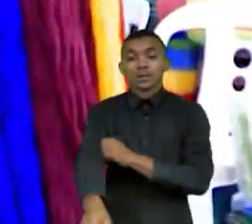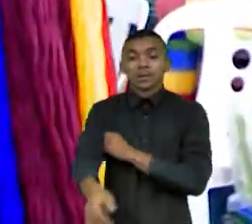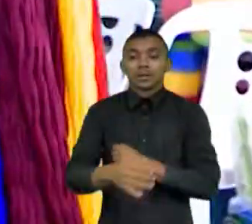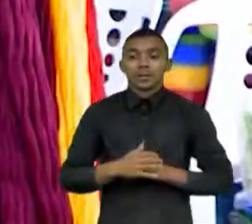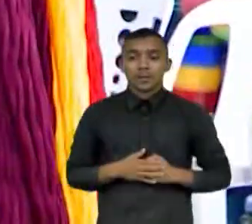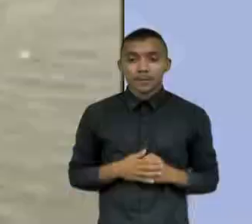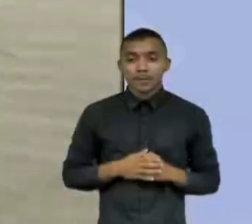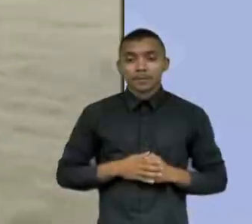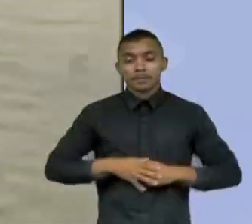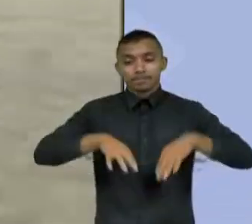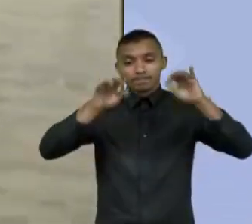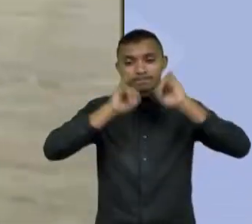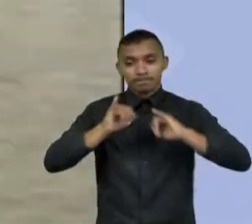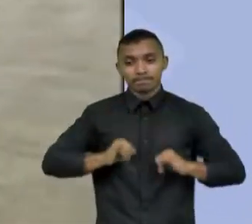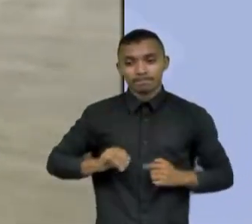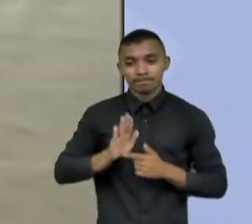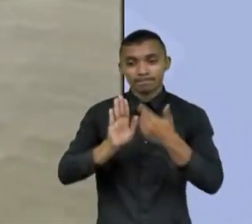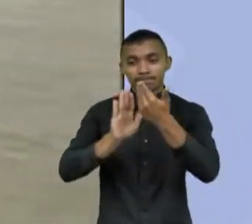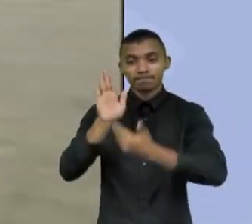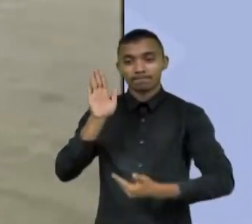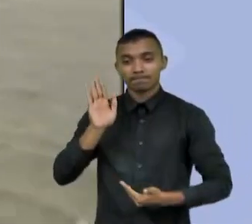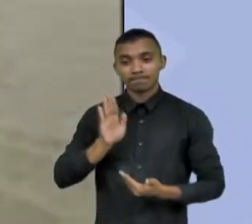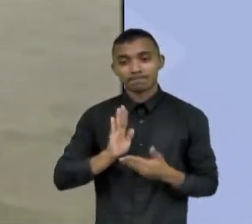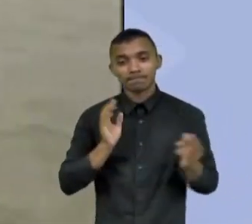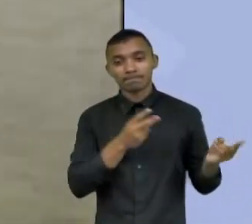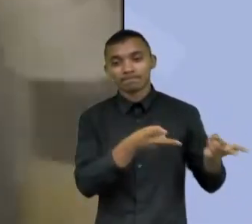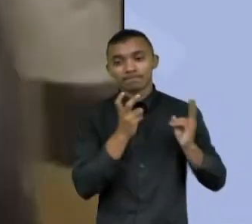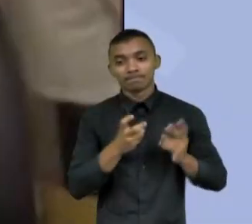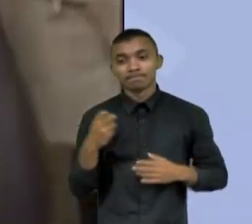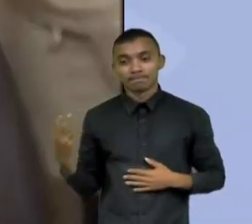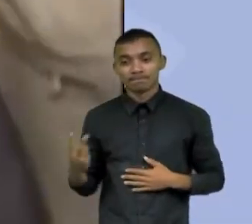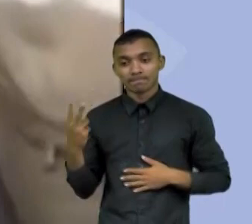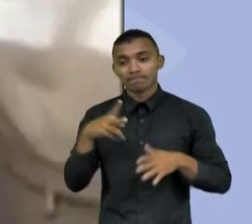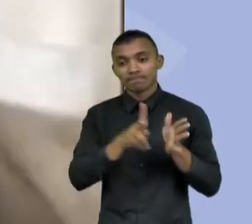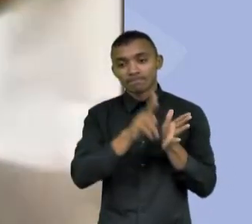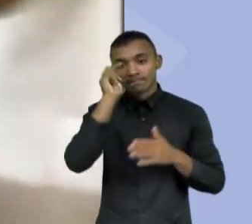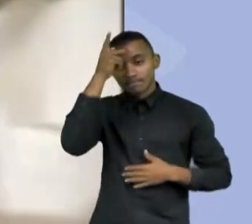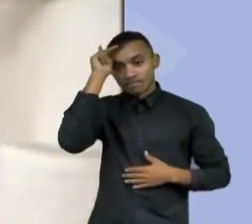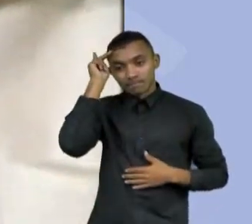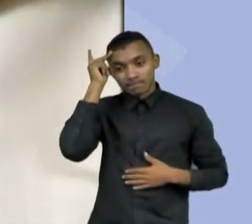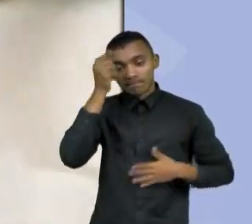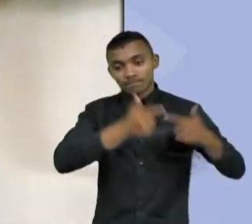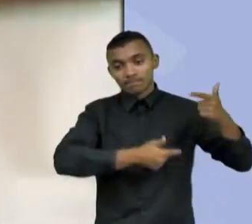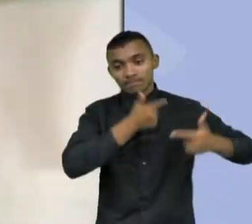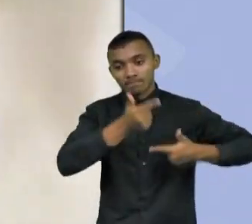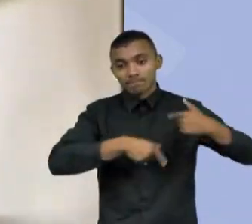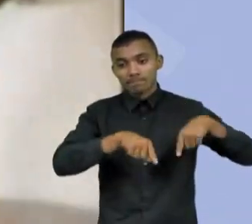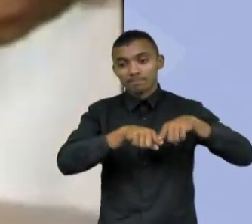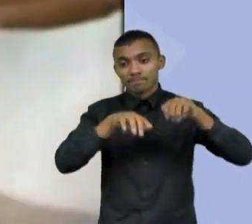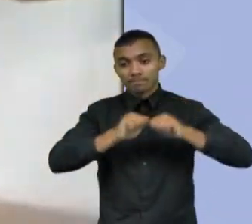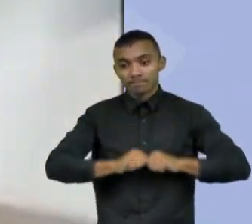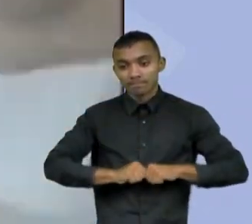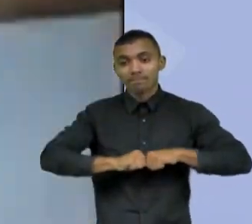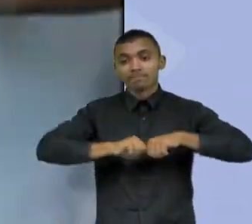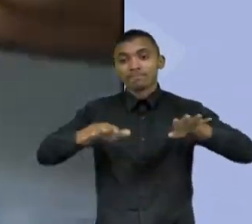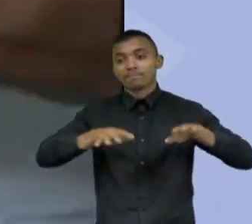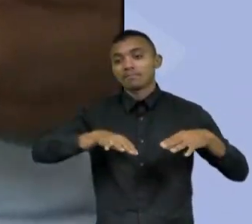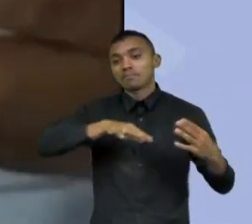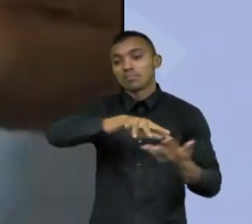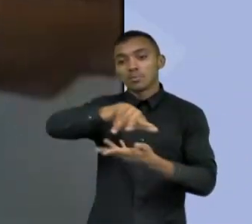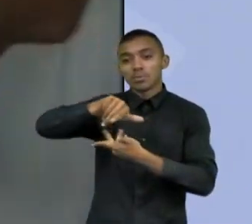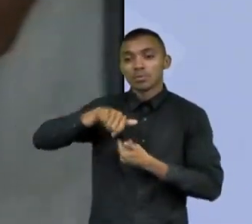estas indicações mostram o reconhecimento do trabalho de produtores e também ampliam negócios regionais para todo o